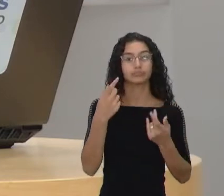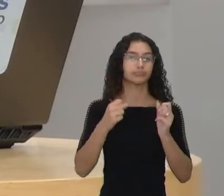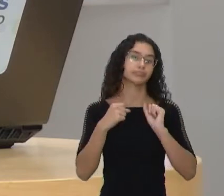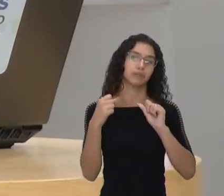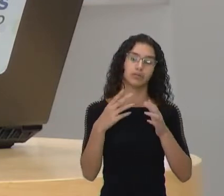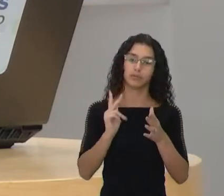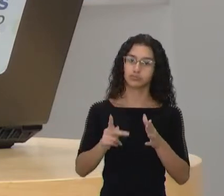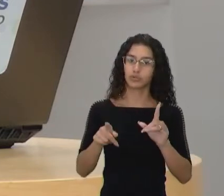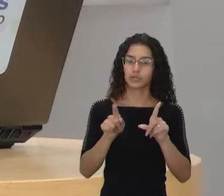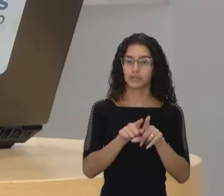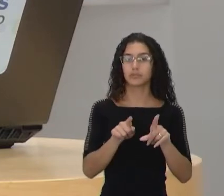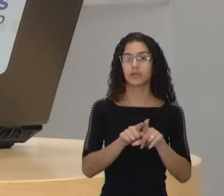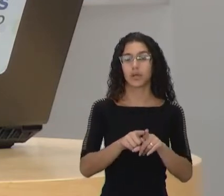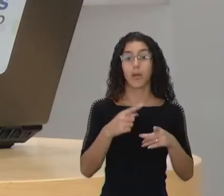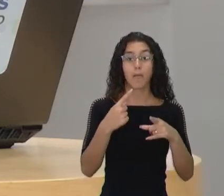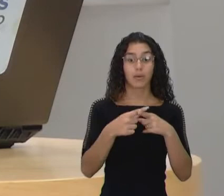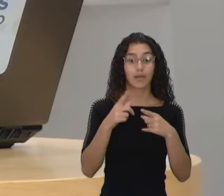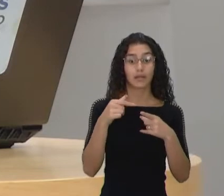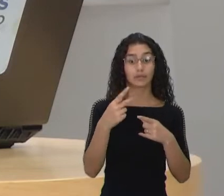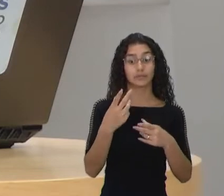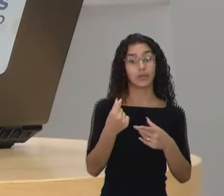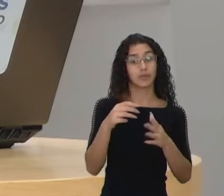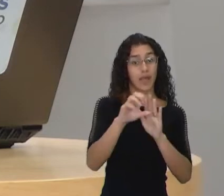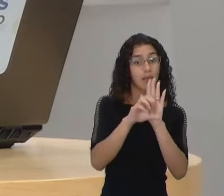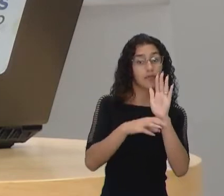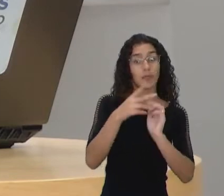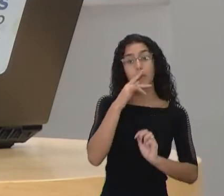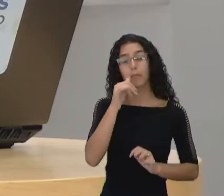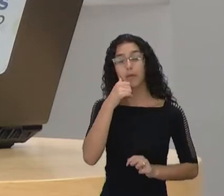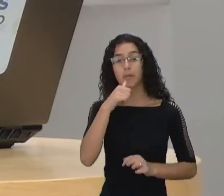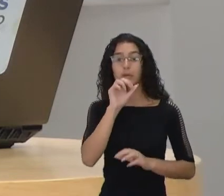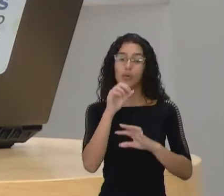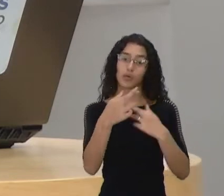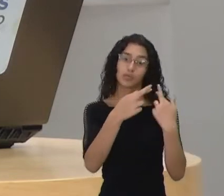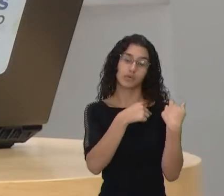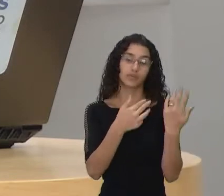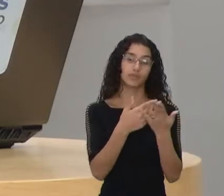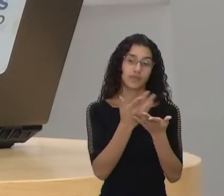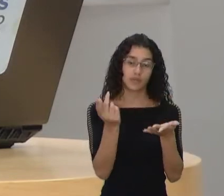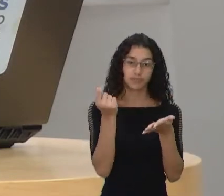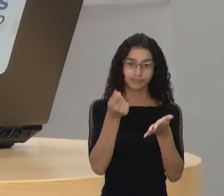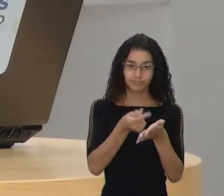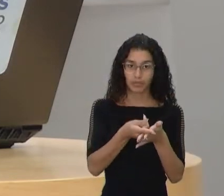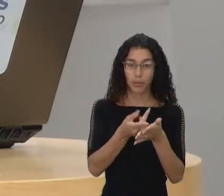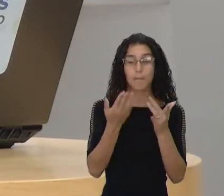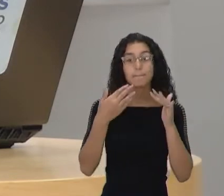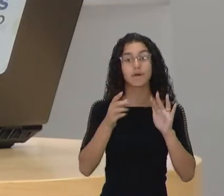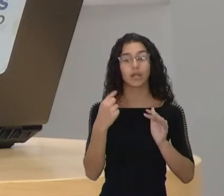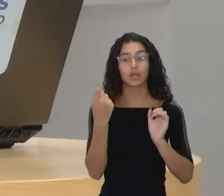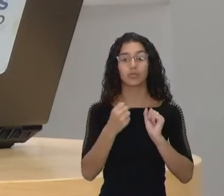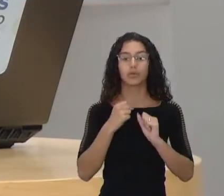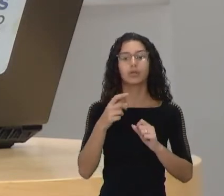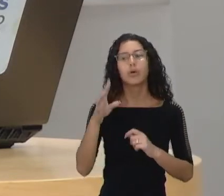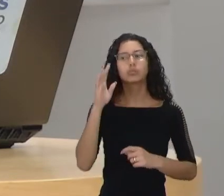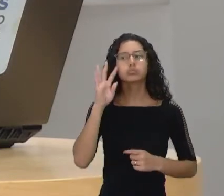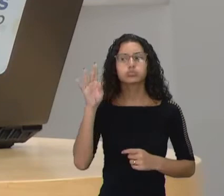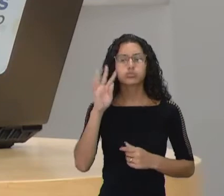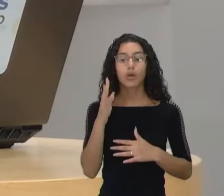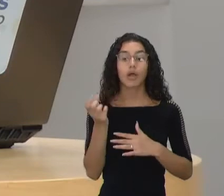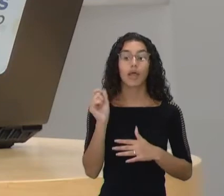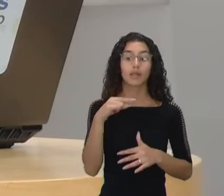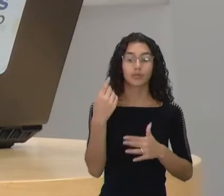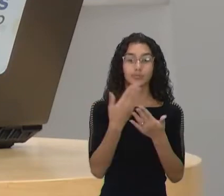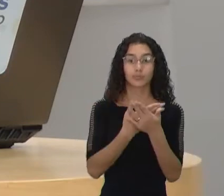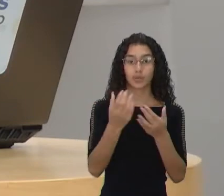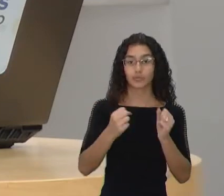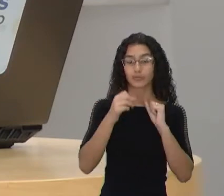pode quantificar isso, porque na época foi nossos pais ou o responsável de vocês que gastou. Mas a gente pode ter uma noção, e aí a gente